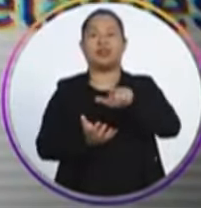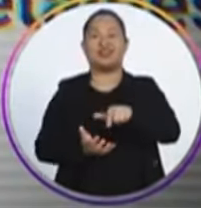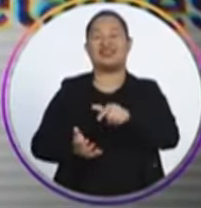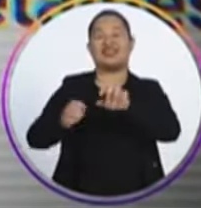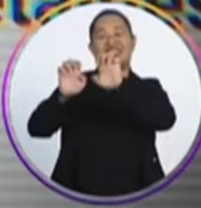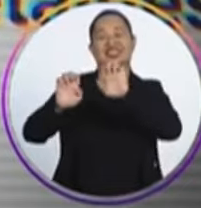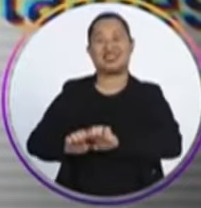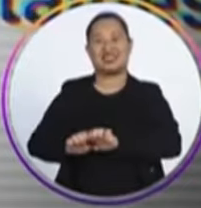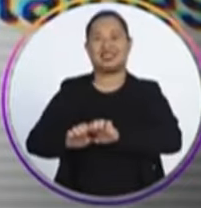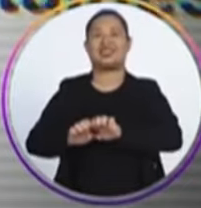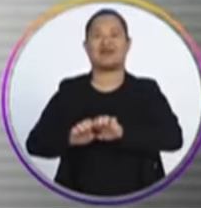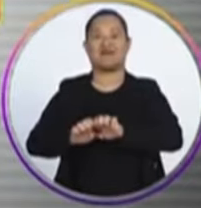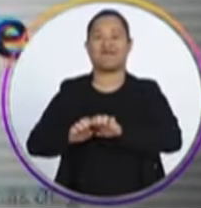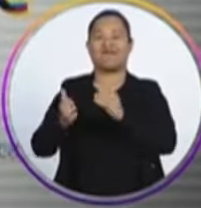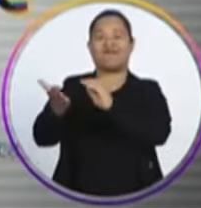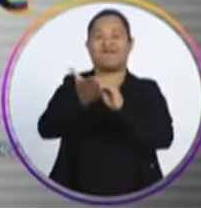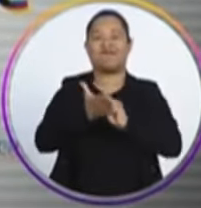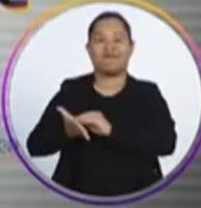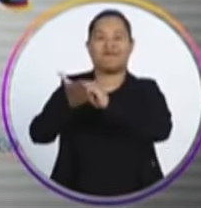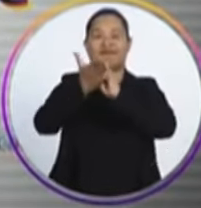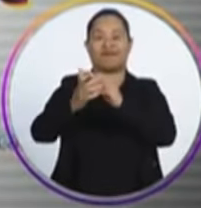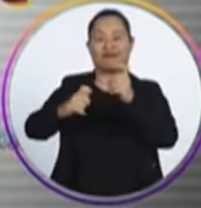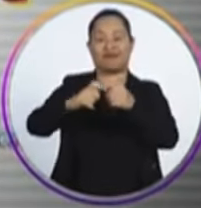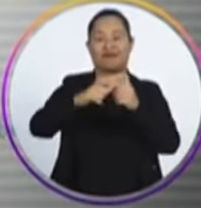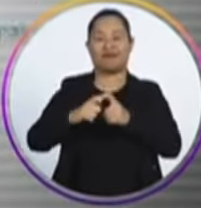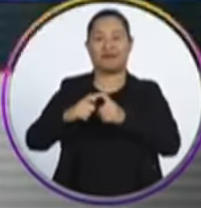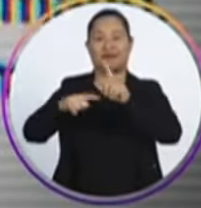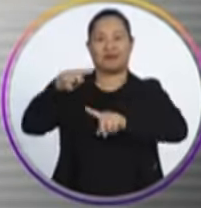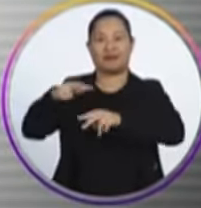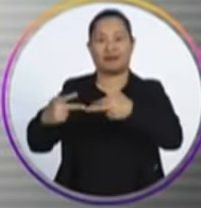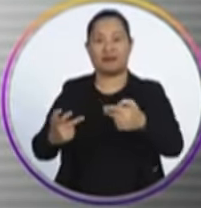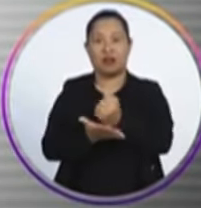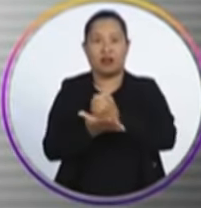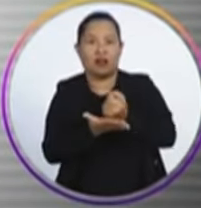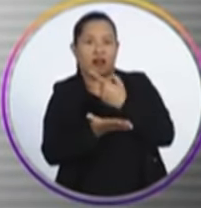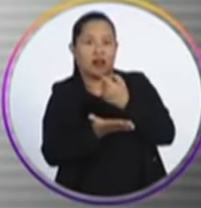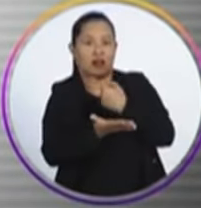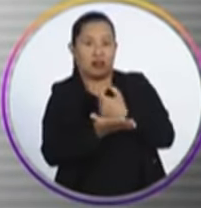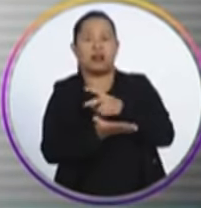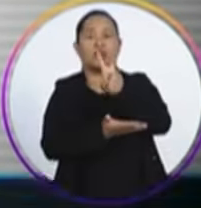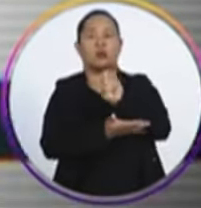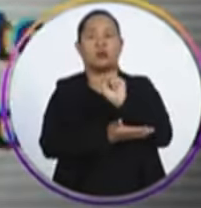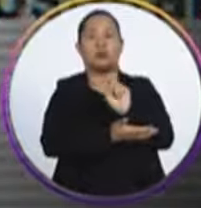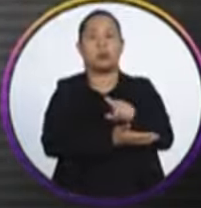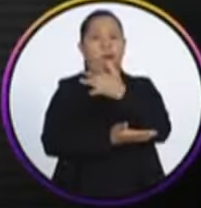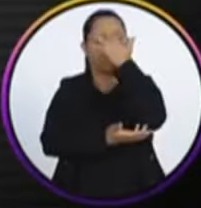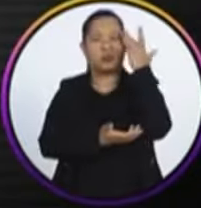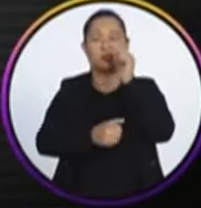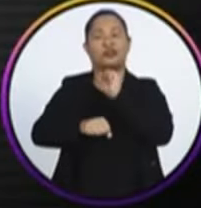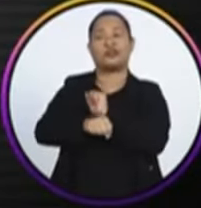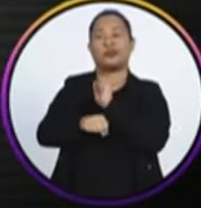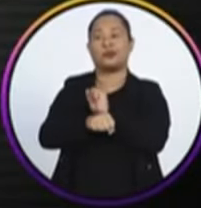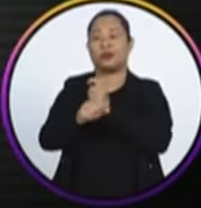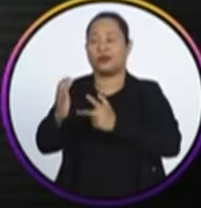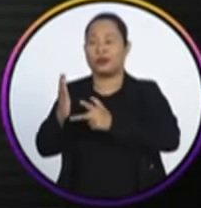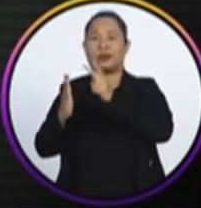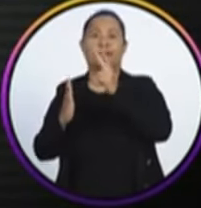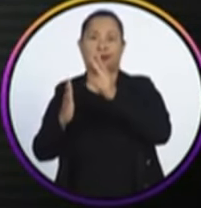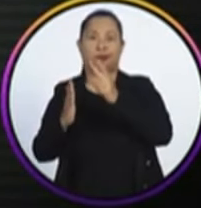rede é mal estruturada e mal distribuída. Faltam médicos, materiais e remédios. Mais de 50 mil pessoas esperam